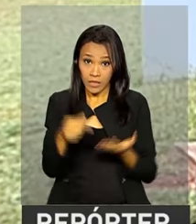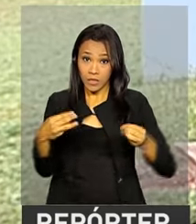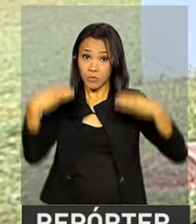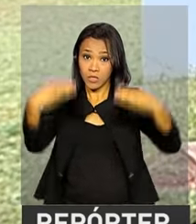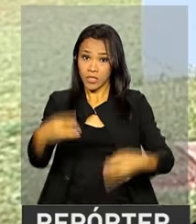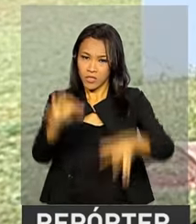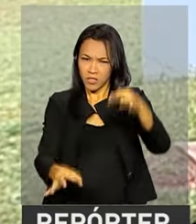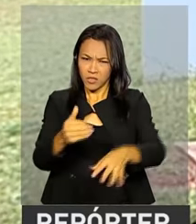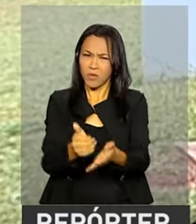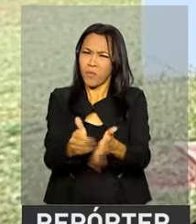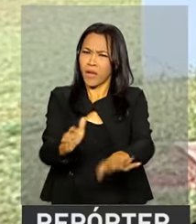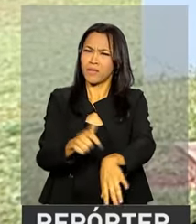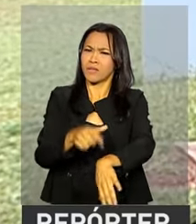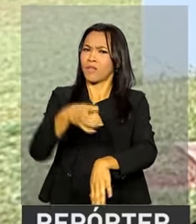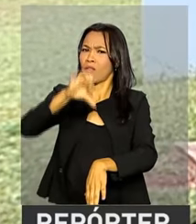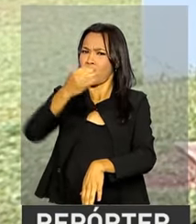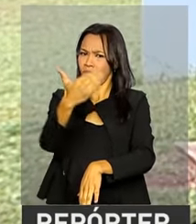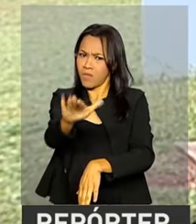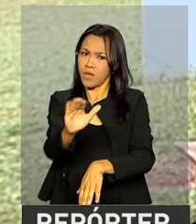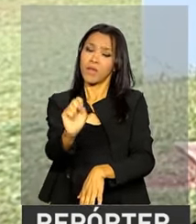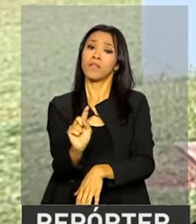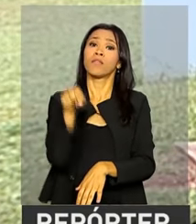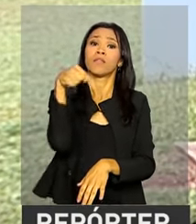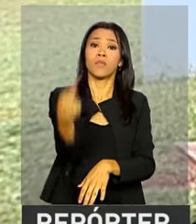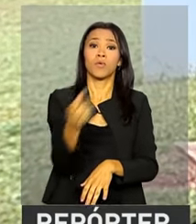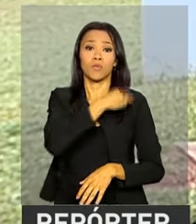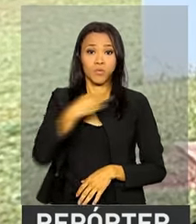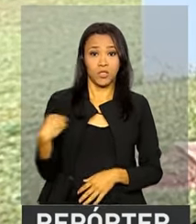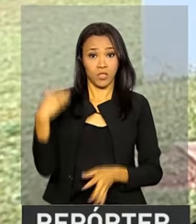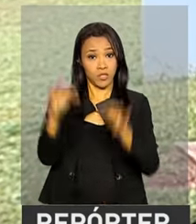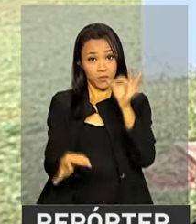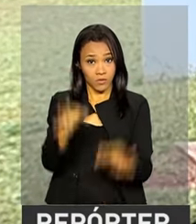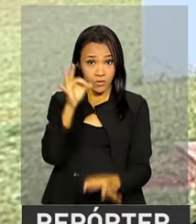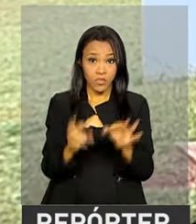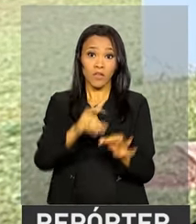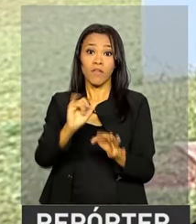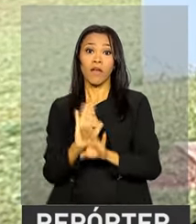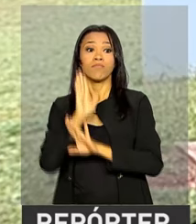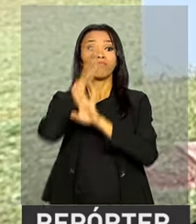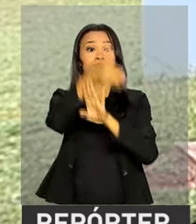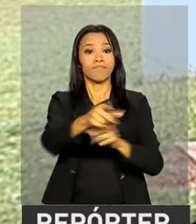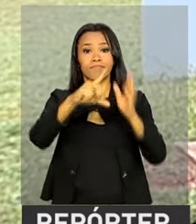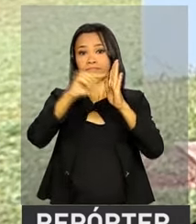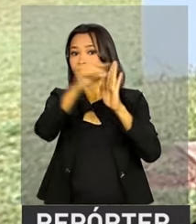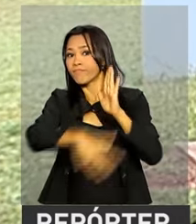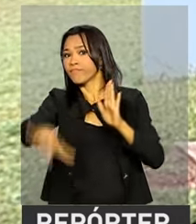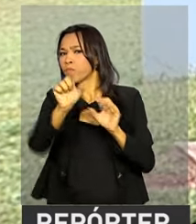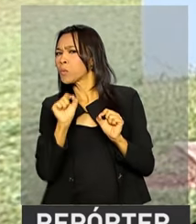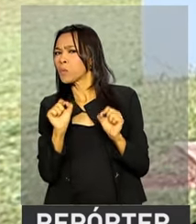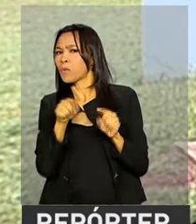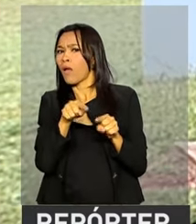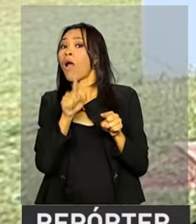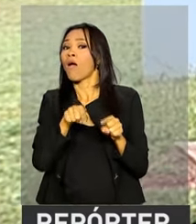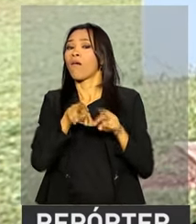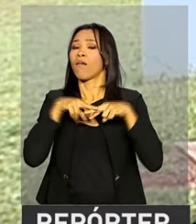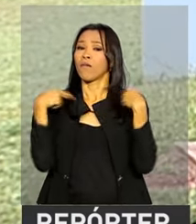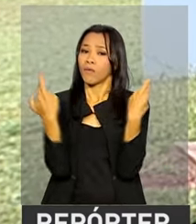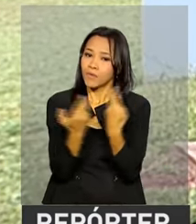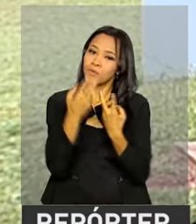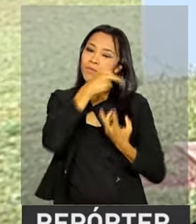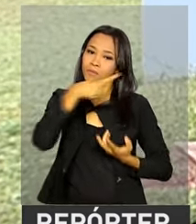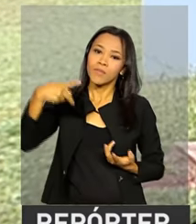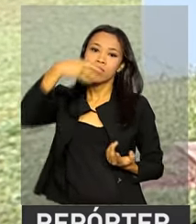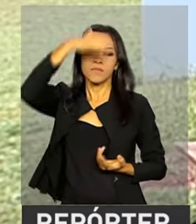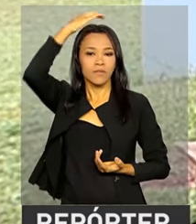9:30 e logo depois o ministro da Justiça Alexandre de Moraes ele vai até o Palácio do Planalto para uma reunião com o presidente Michel